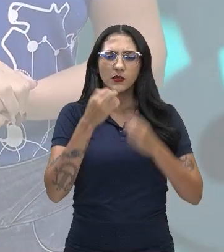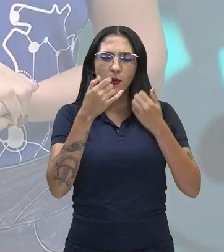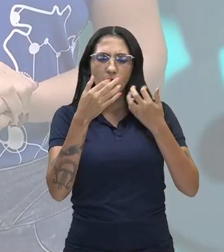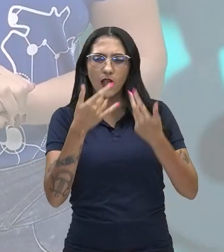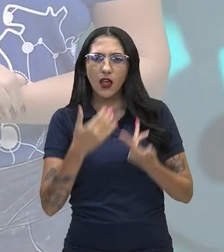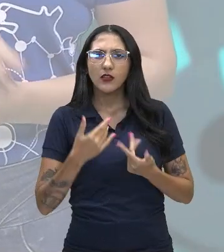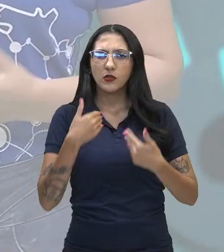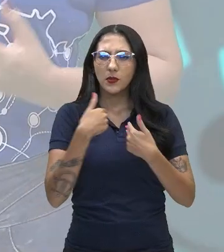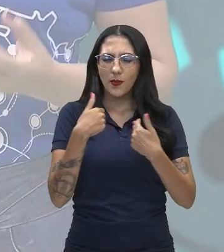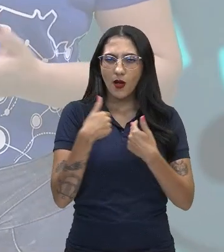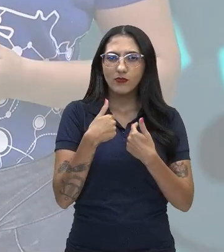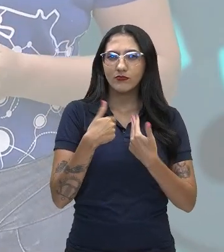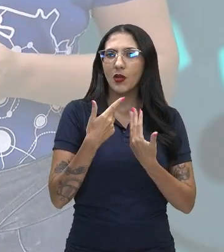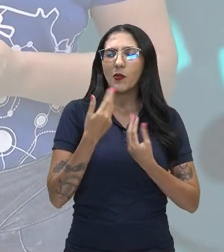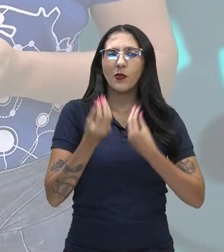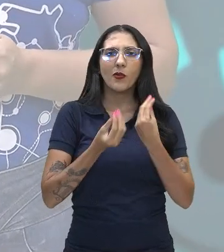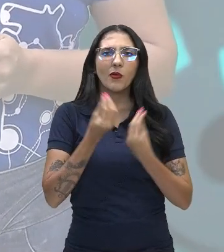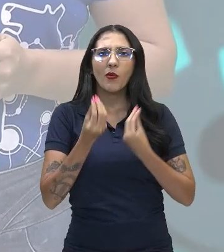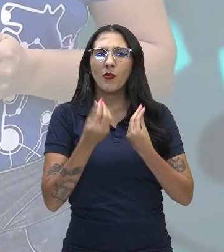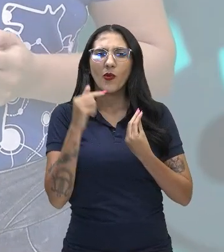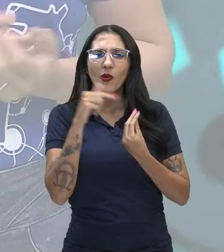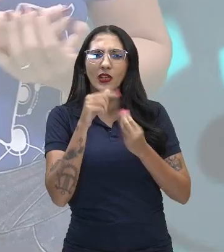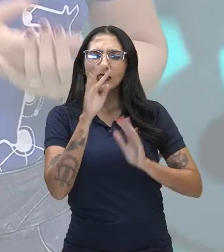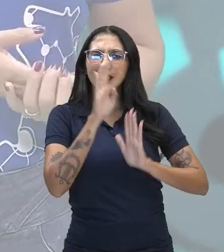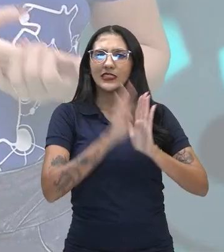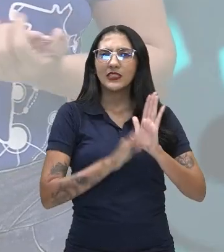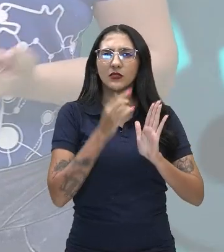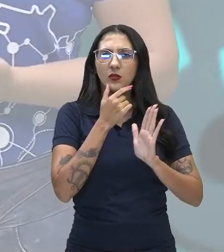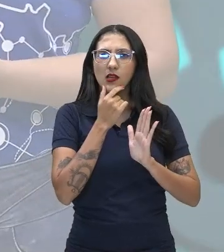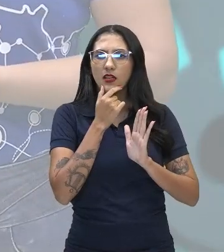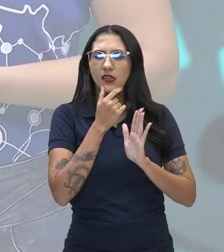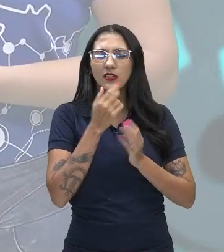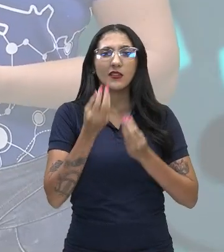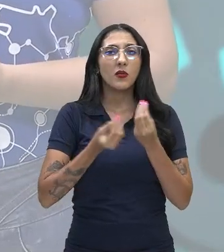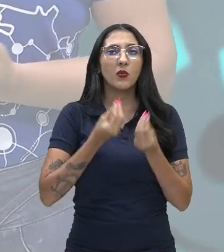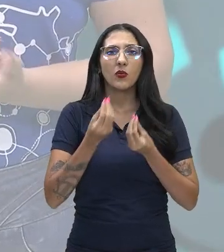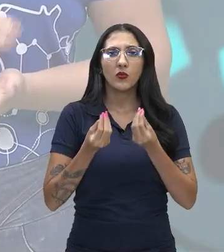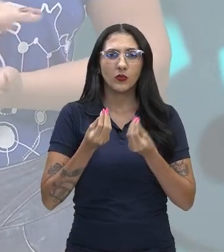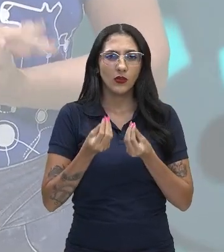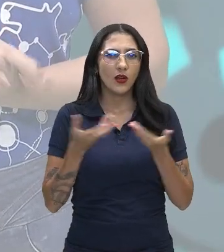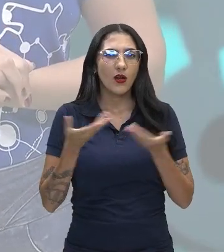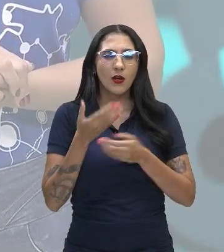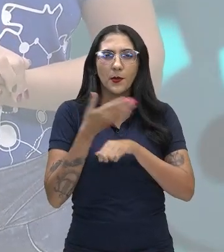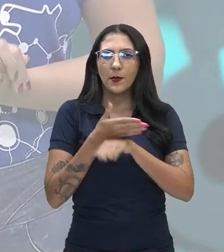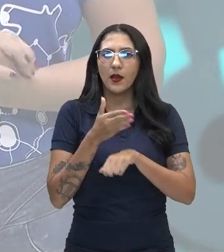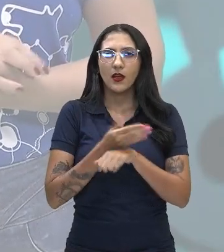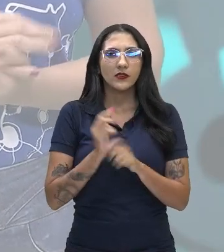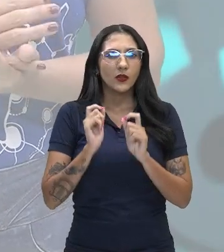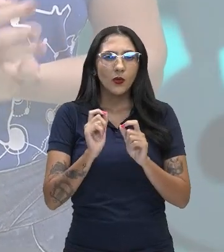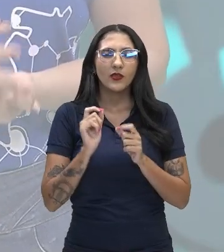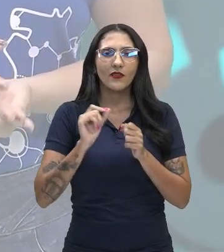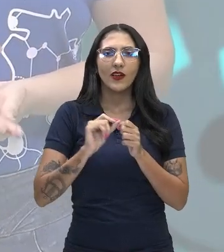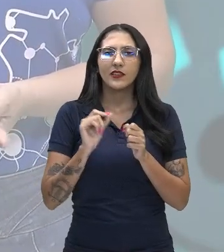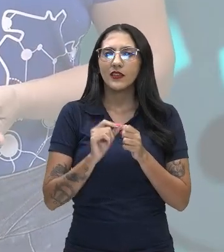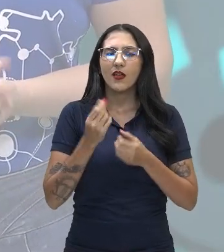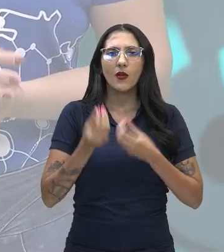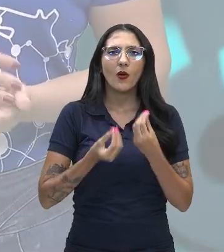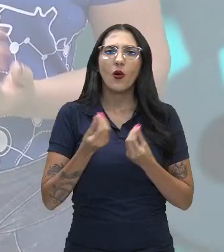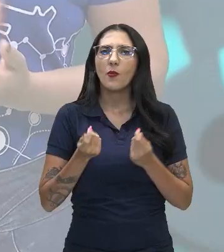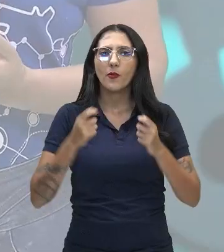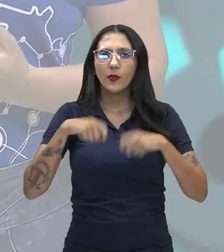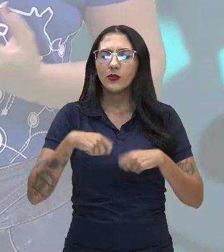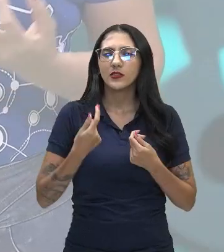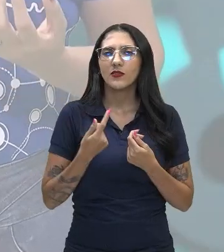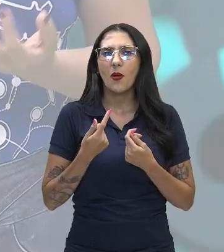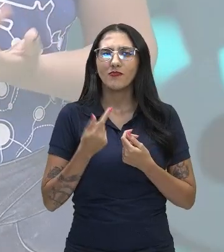é que eu faço? Se eu precisar trabalhar a compreensão de texto, o que eu vou fazer? O que pode ser feito